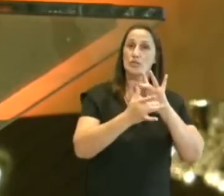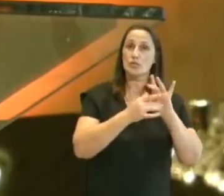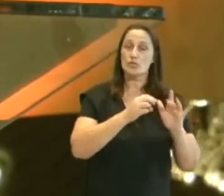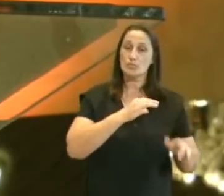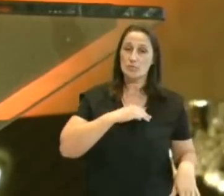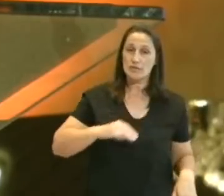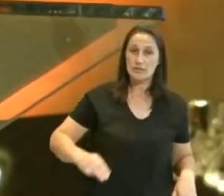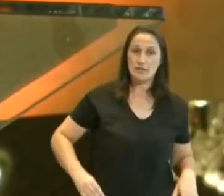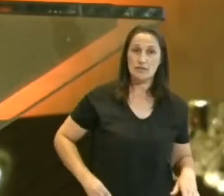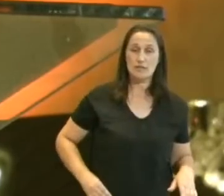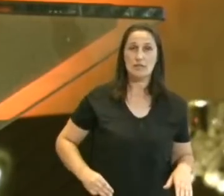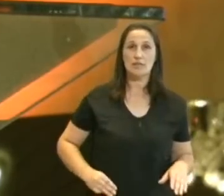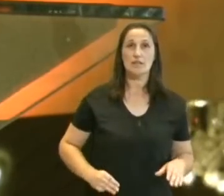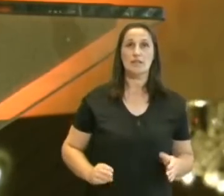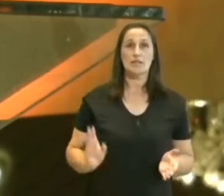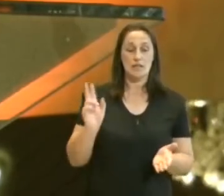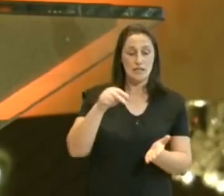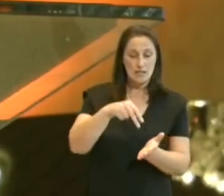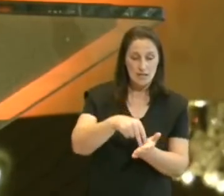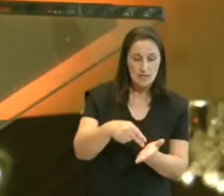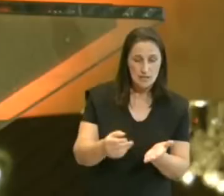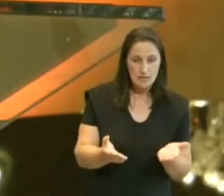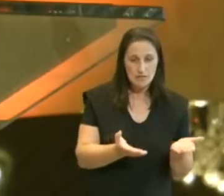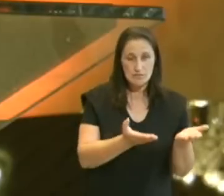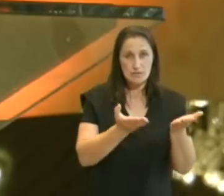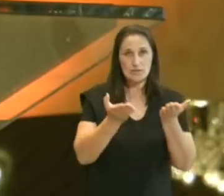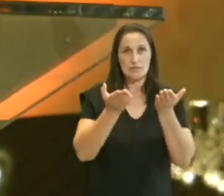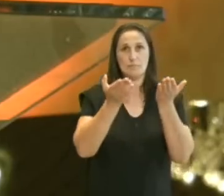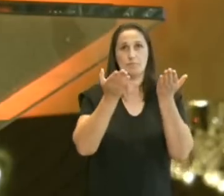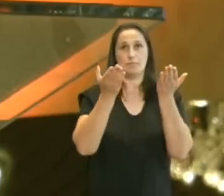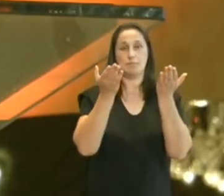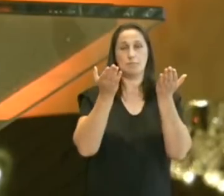Messias, ressuscitaria.